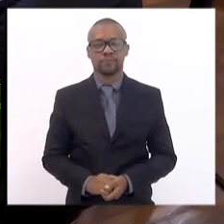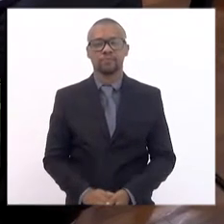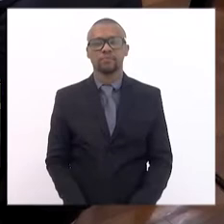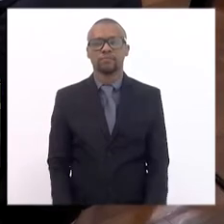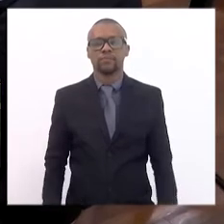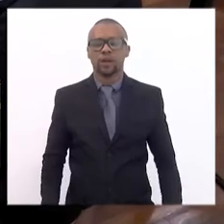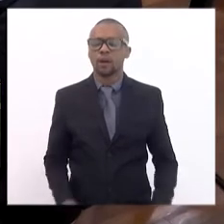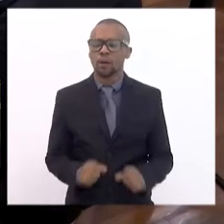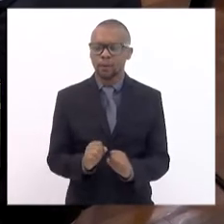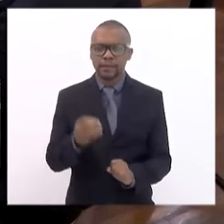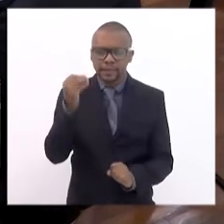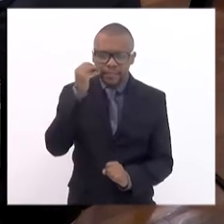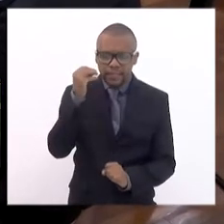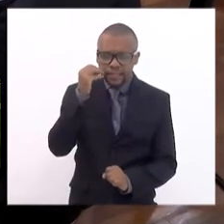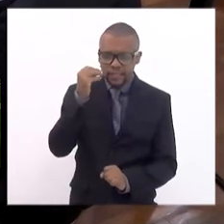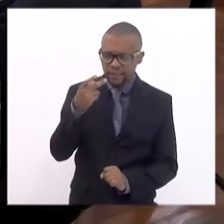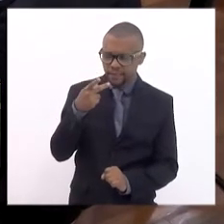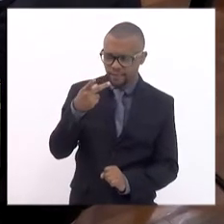Pode tentar falar novamente?